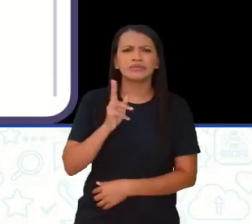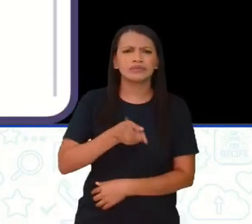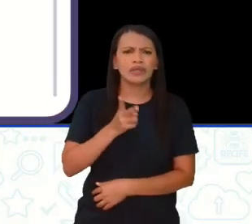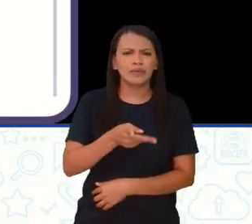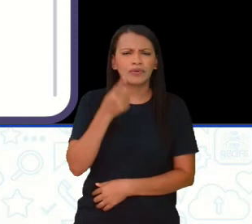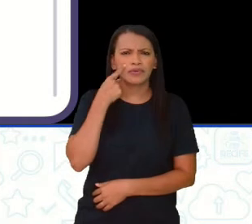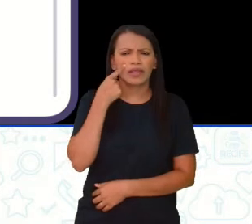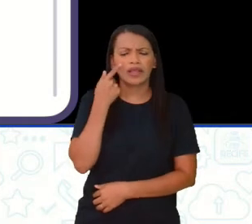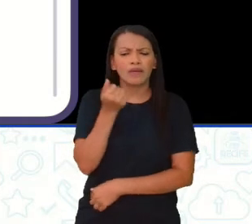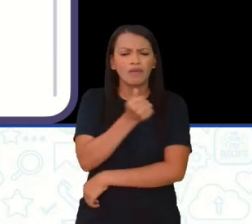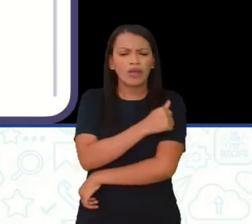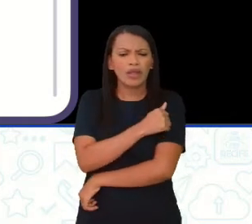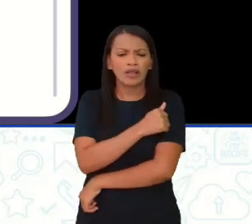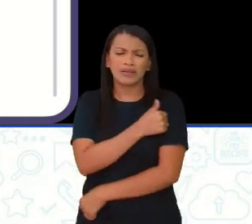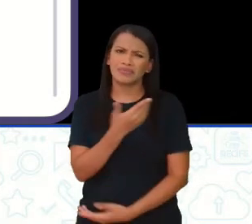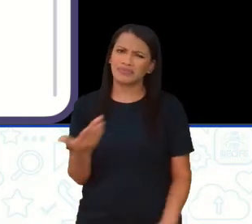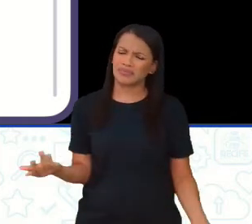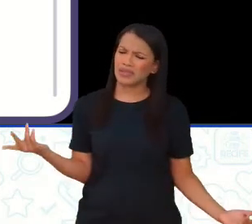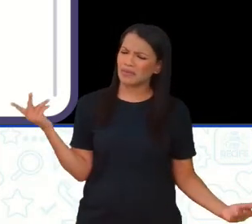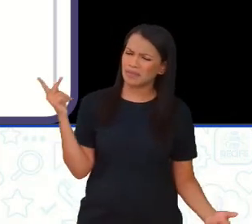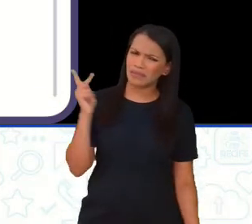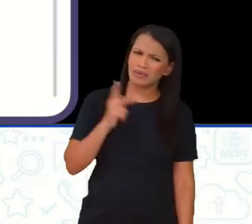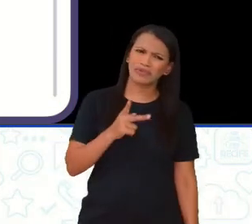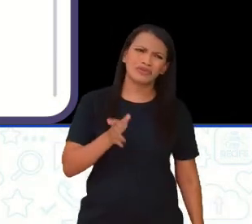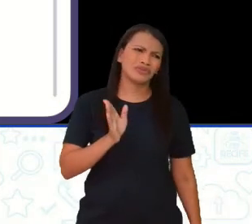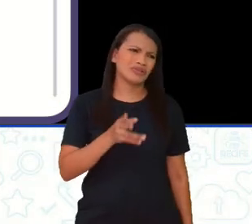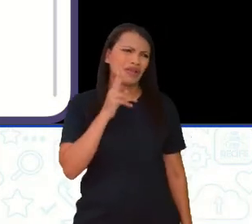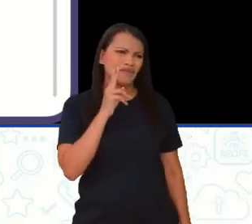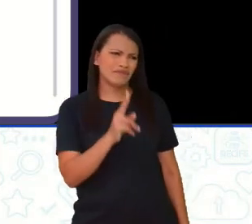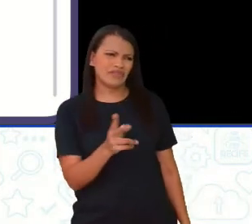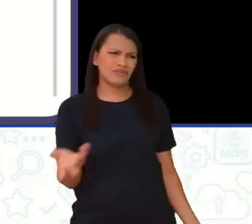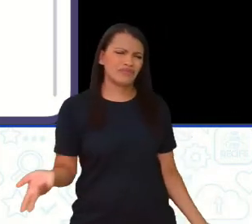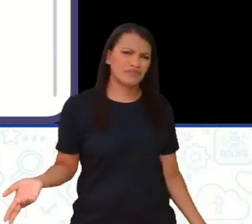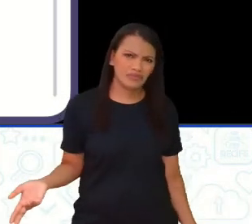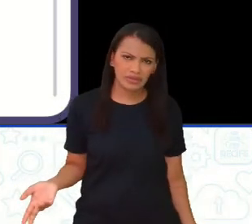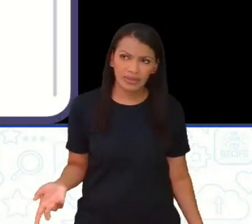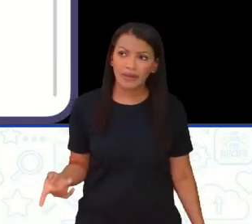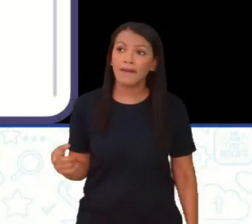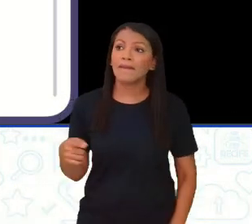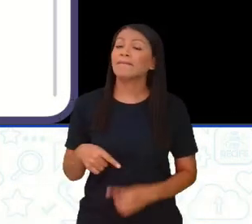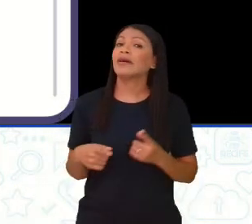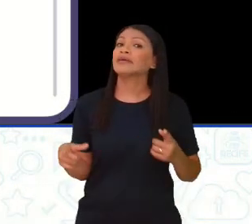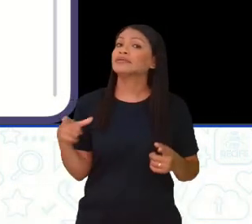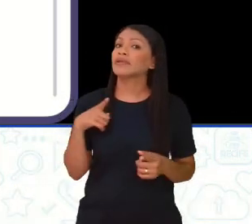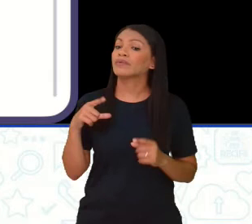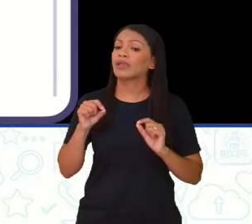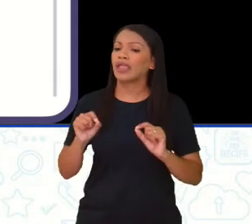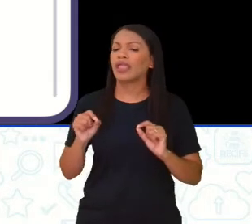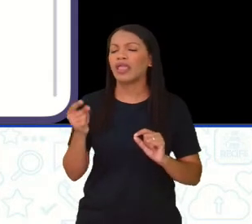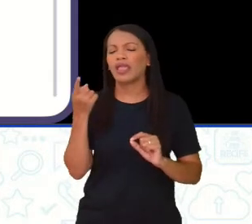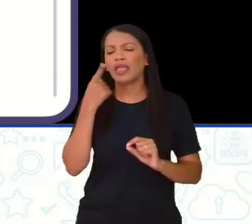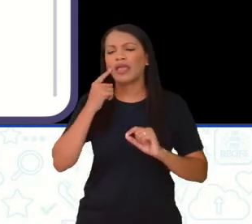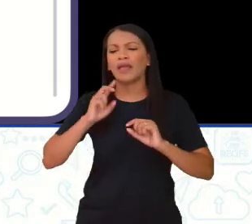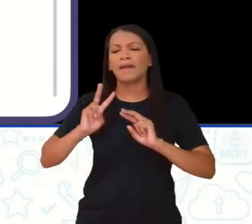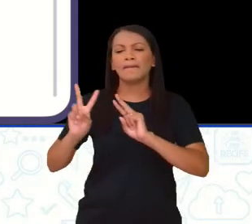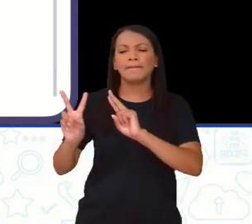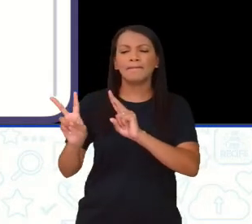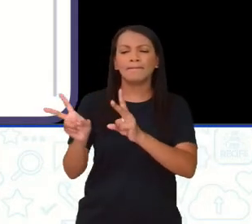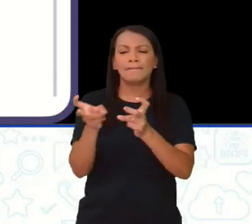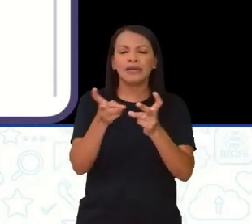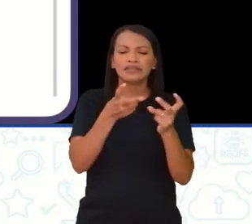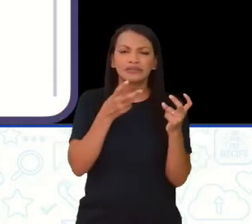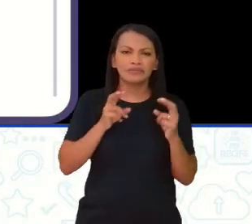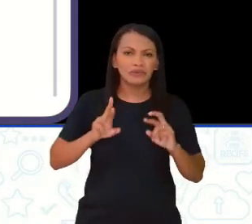dos estudantes dizendo assim, né? Ah, professor, mas a gente já viu isso. Mas existem perspectivas diferentes. Quando a gente trabalha o